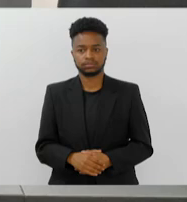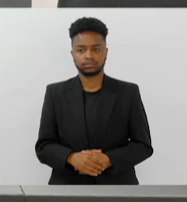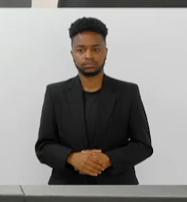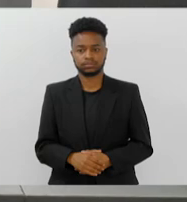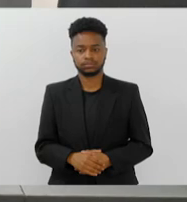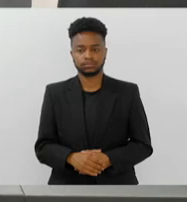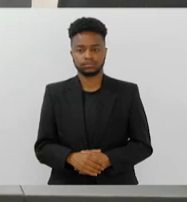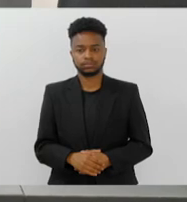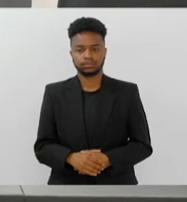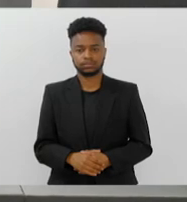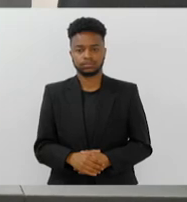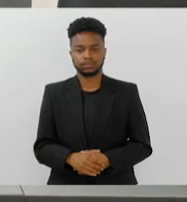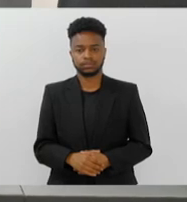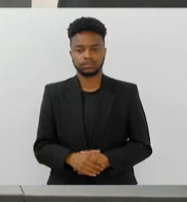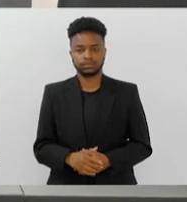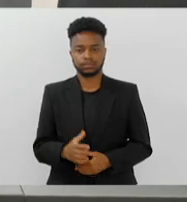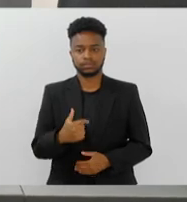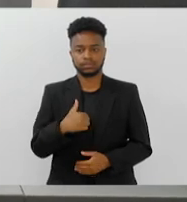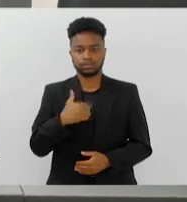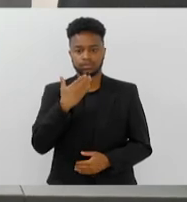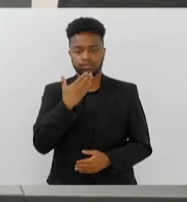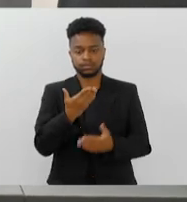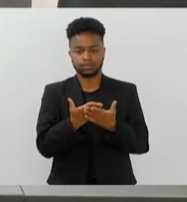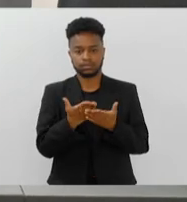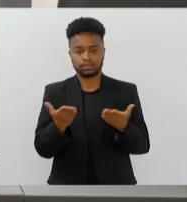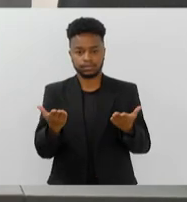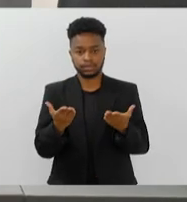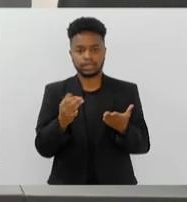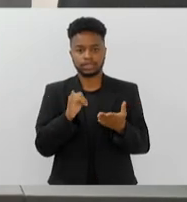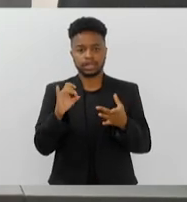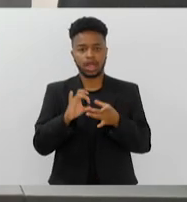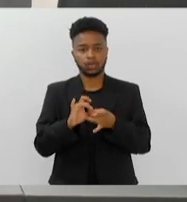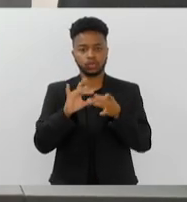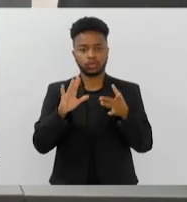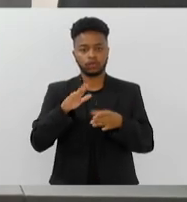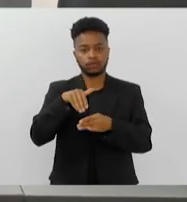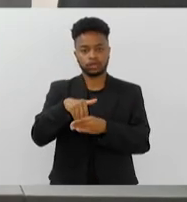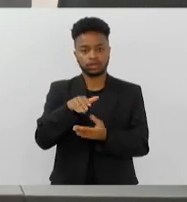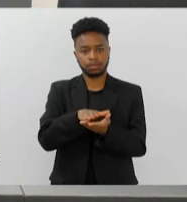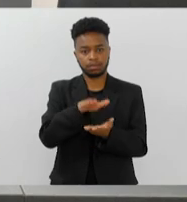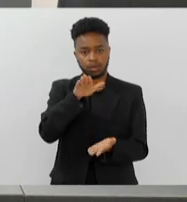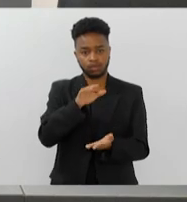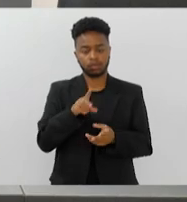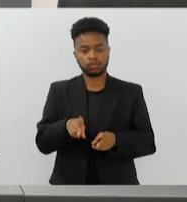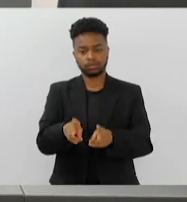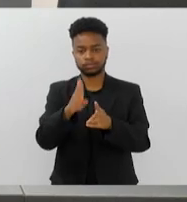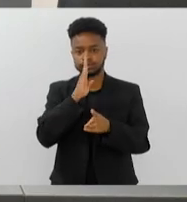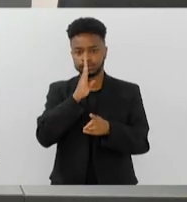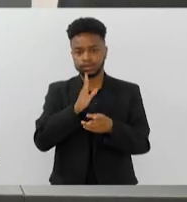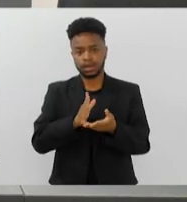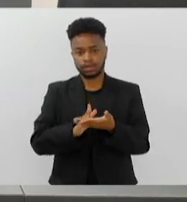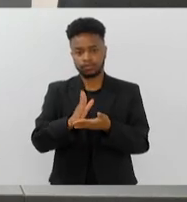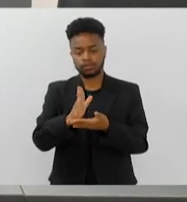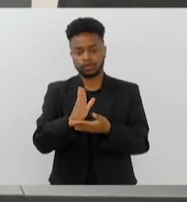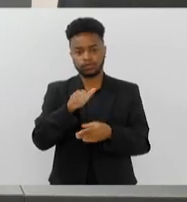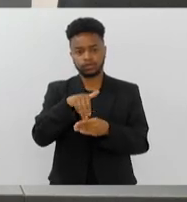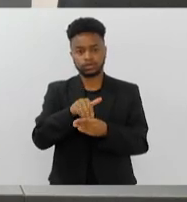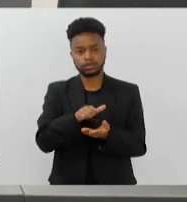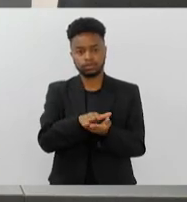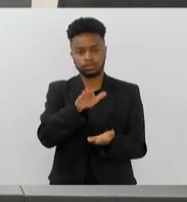Fazer um encaminhamento ao plenário para aqueles que autorizam a votação em bloco, permaneçam como estão, aprovada a votação em